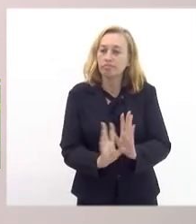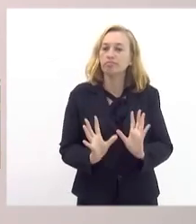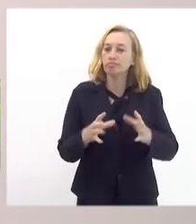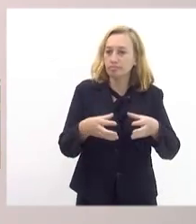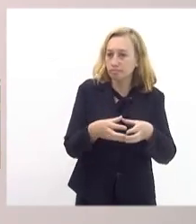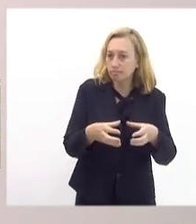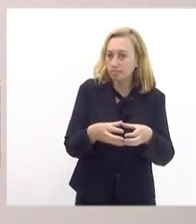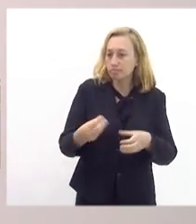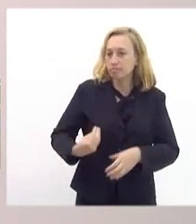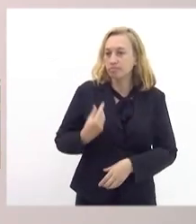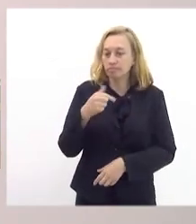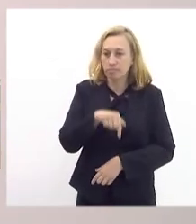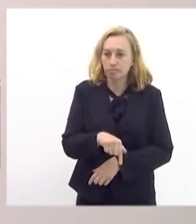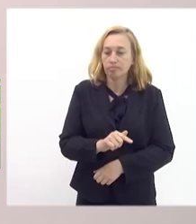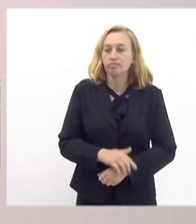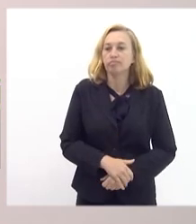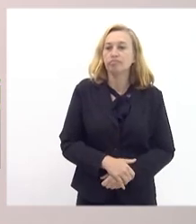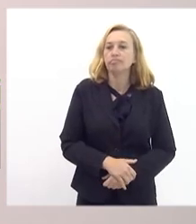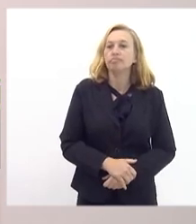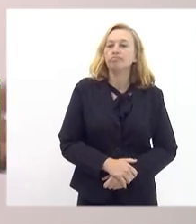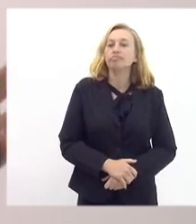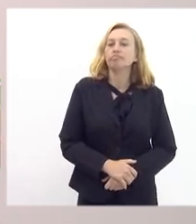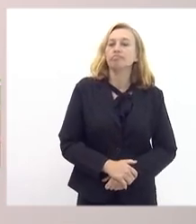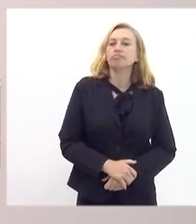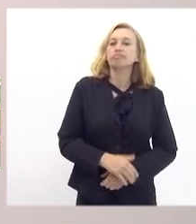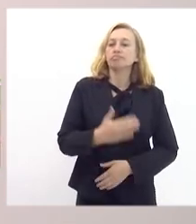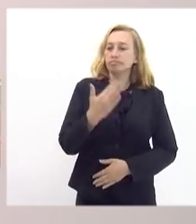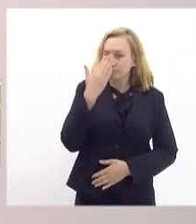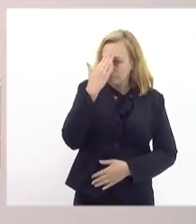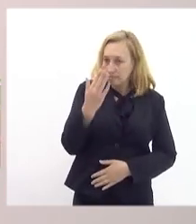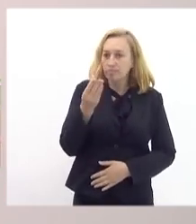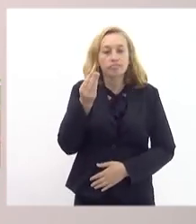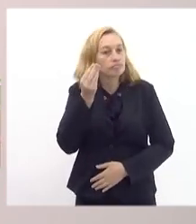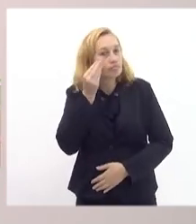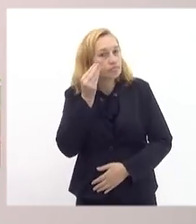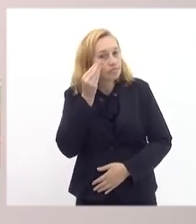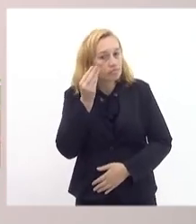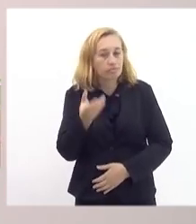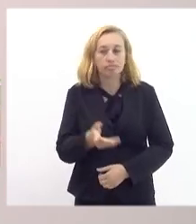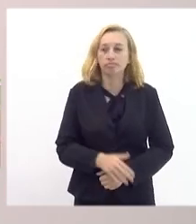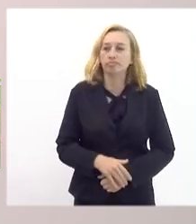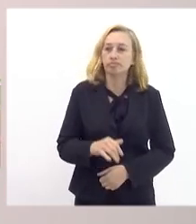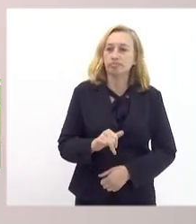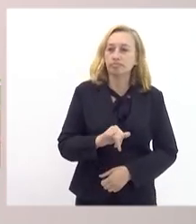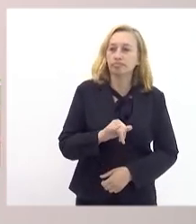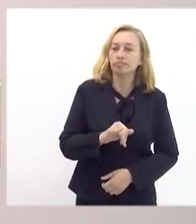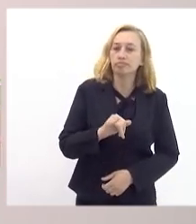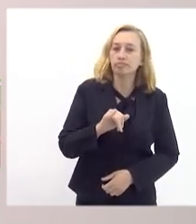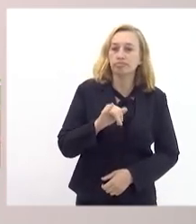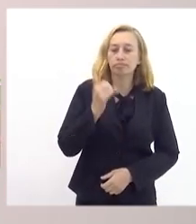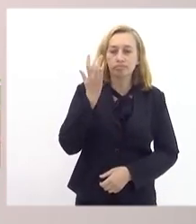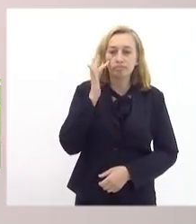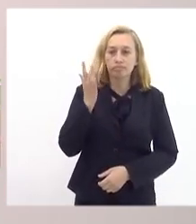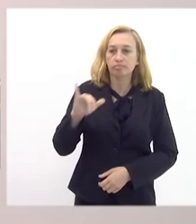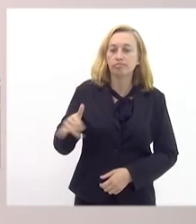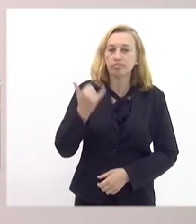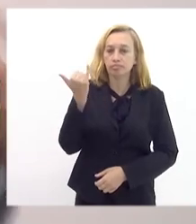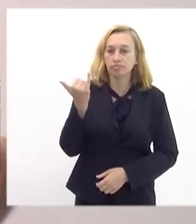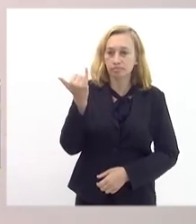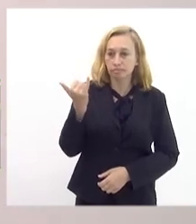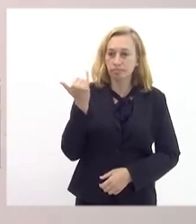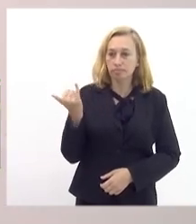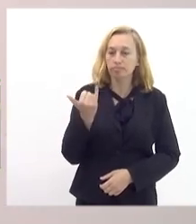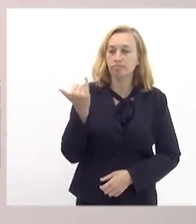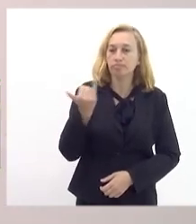comunidades que estão aqui presentes agradeço a oportunidade acho muito oportuno trazer aí